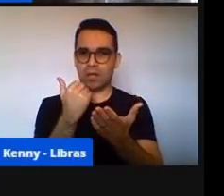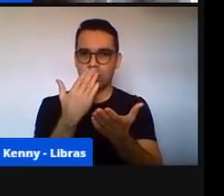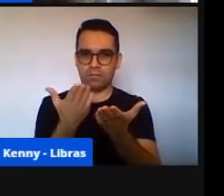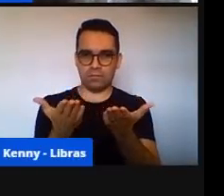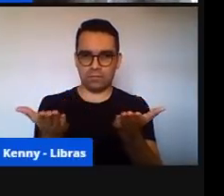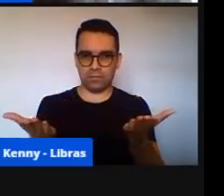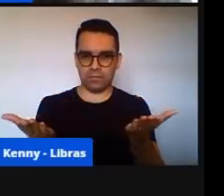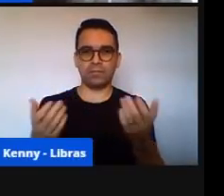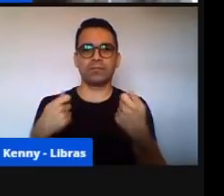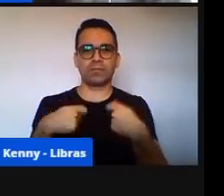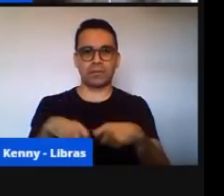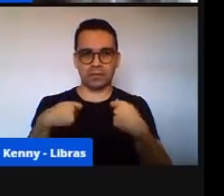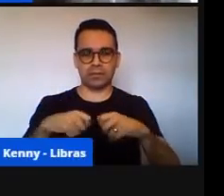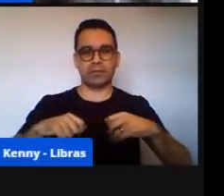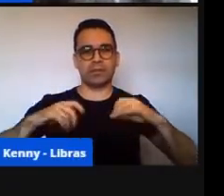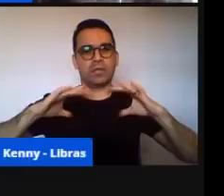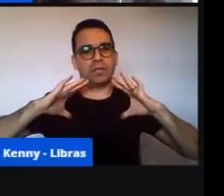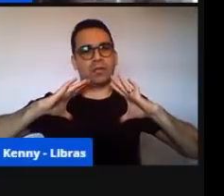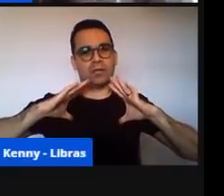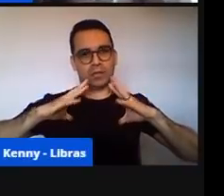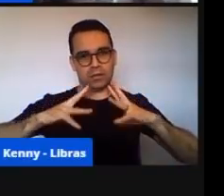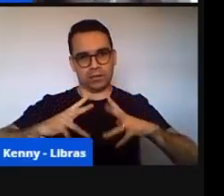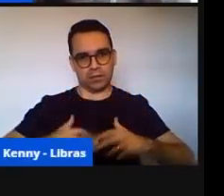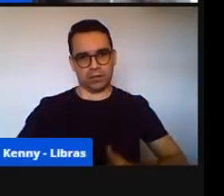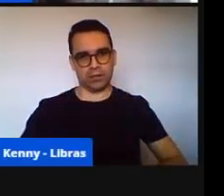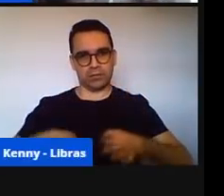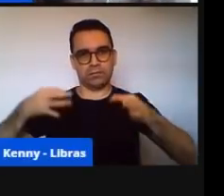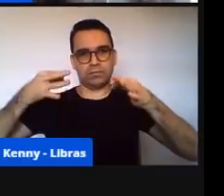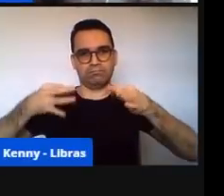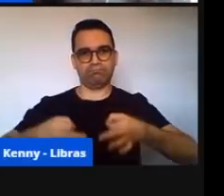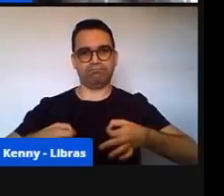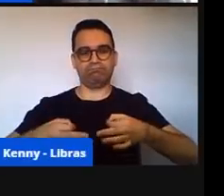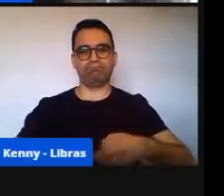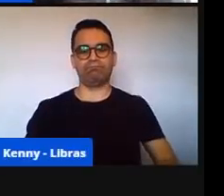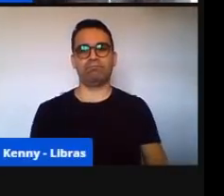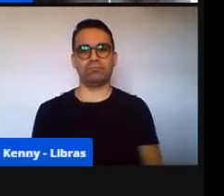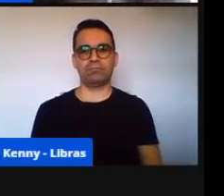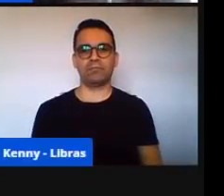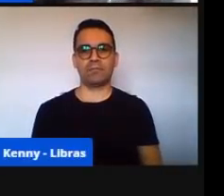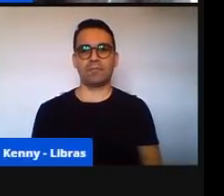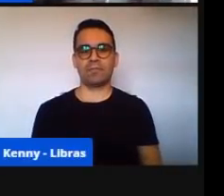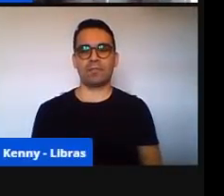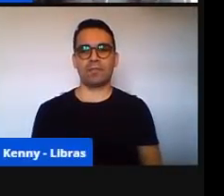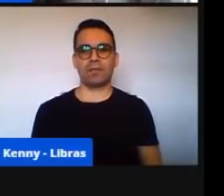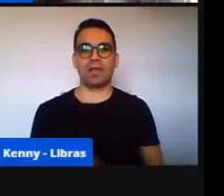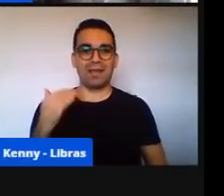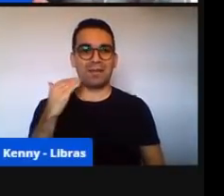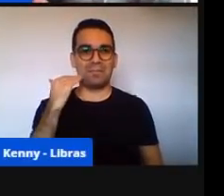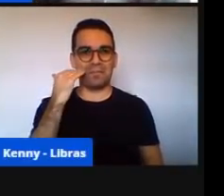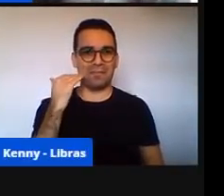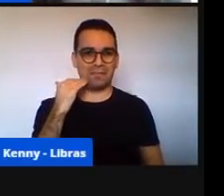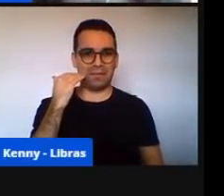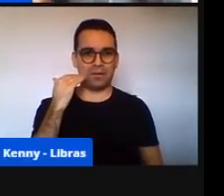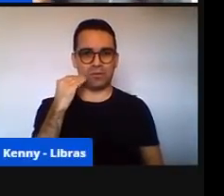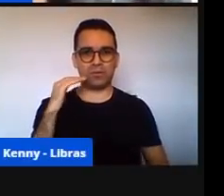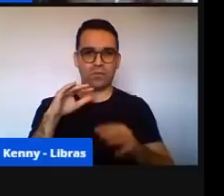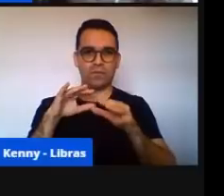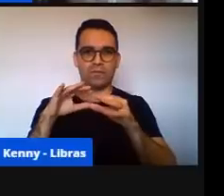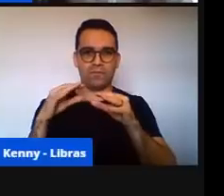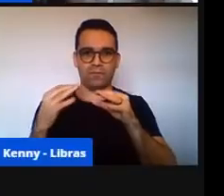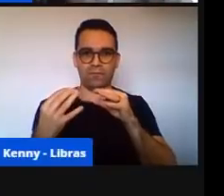adequado, tá? Embalagem primária, aquela embalagem que vem em contato direto com o alimento, a gente